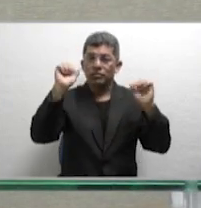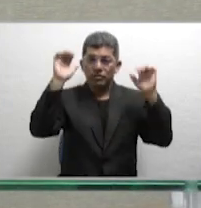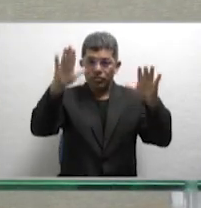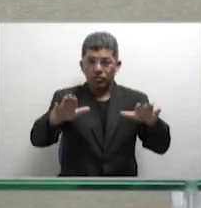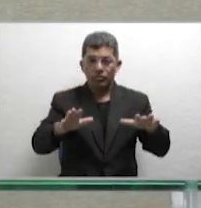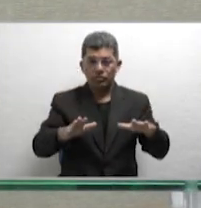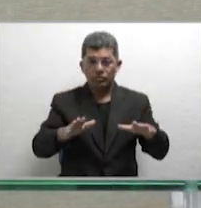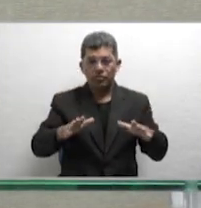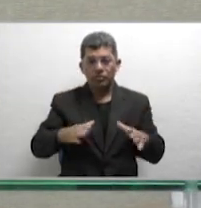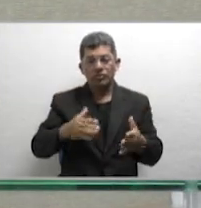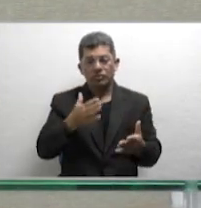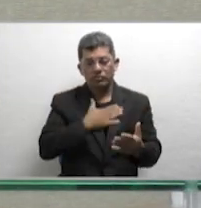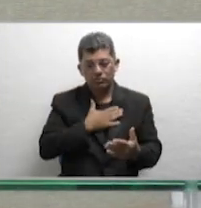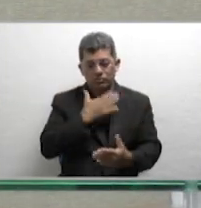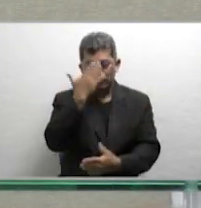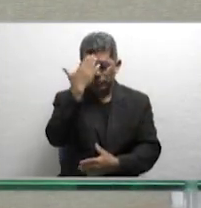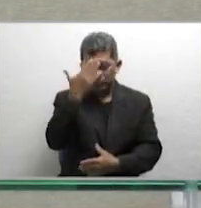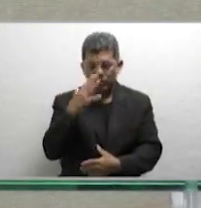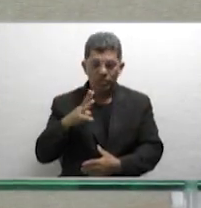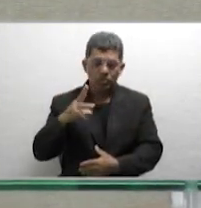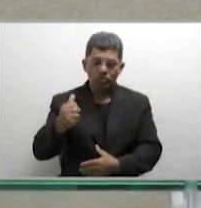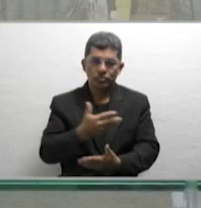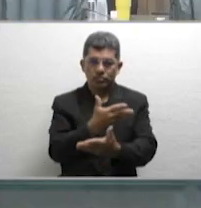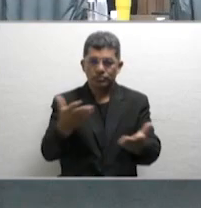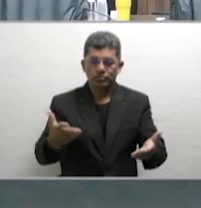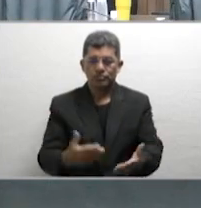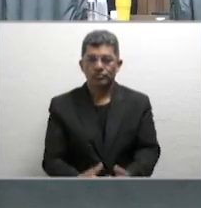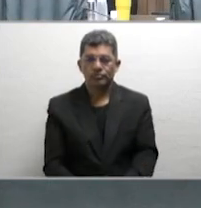Foco na missão, minha gratidão a todos vocês.